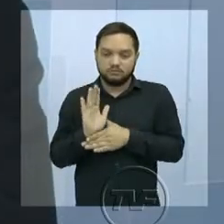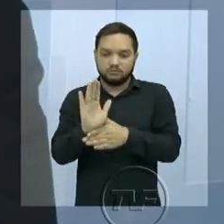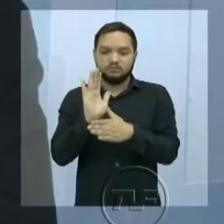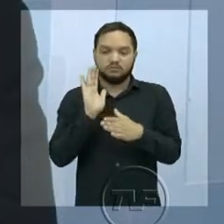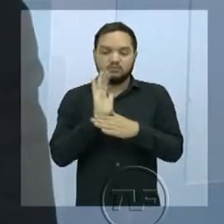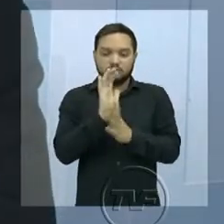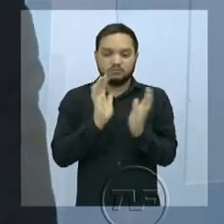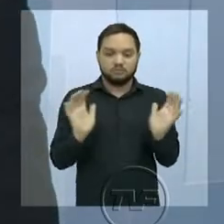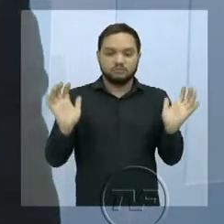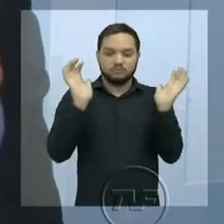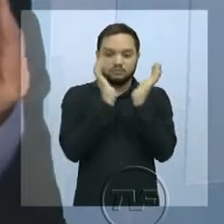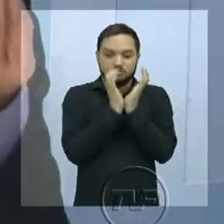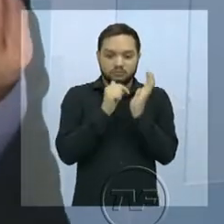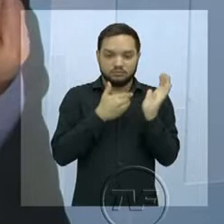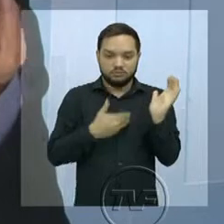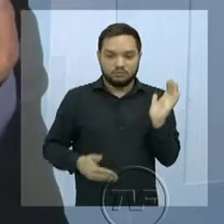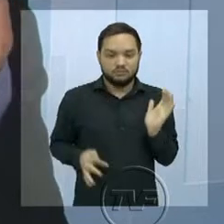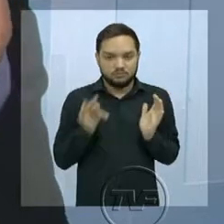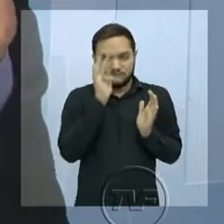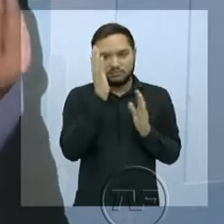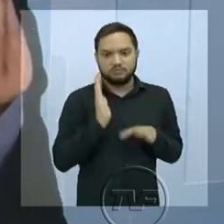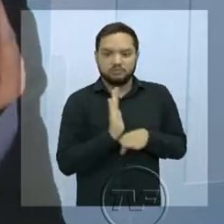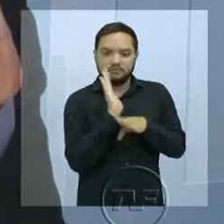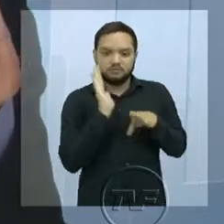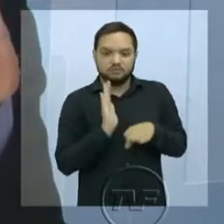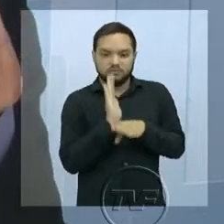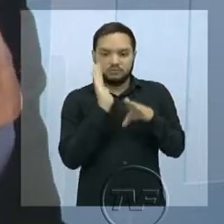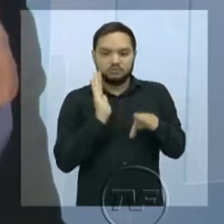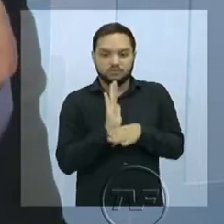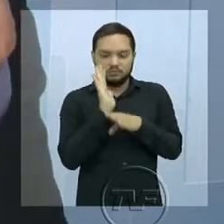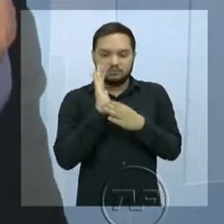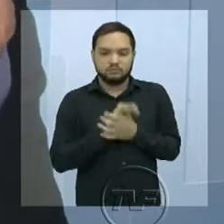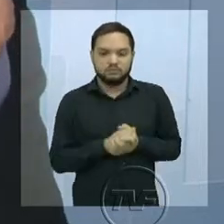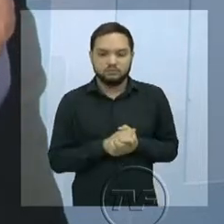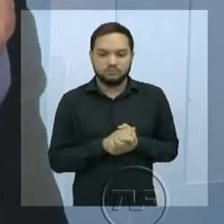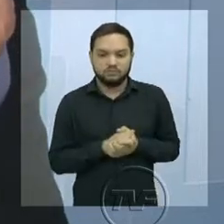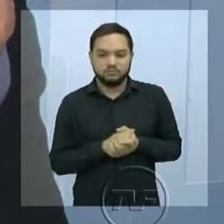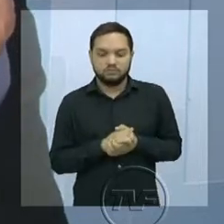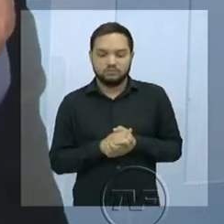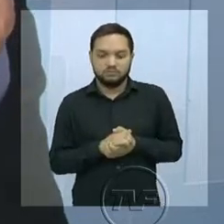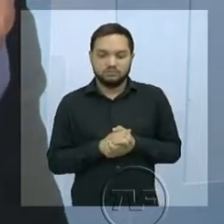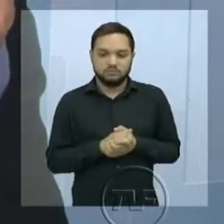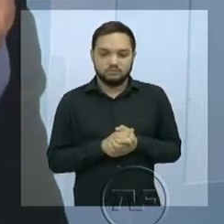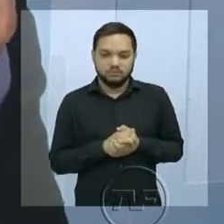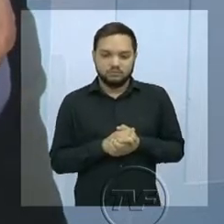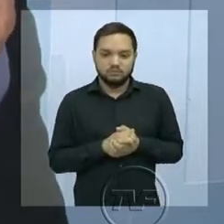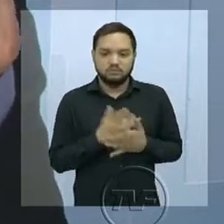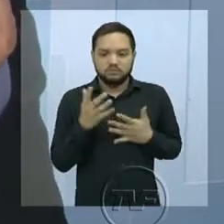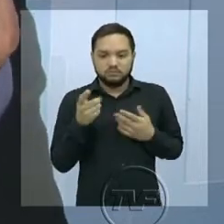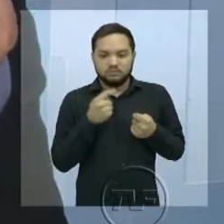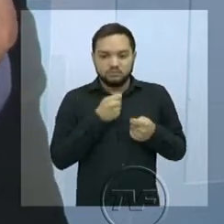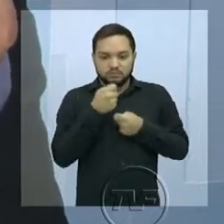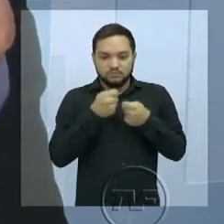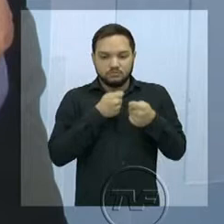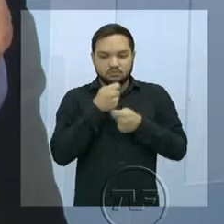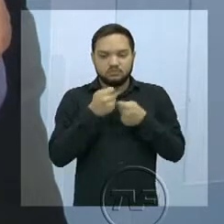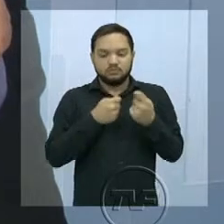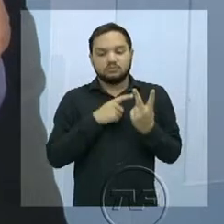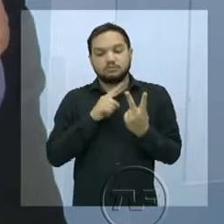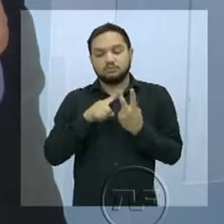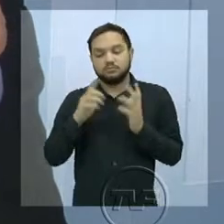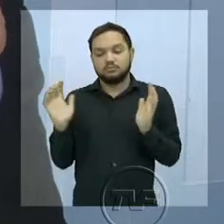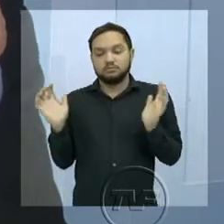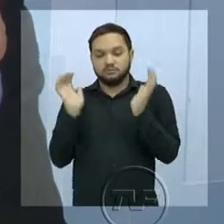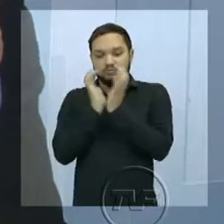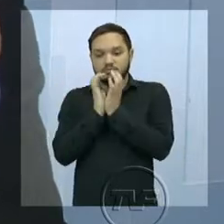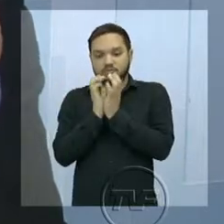atores principais. O governo federal, que quer a todo custo fazer uma economia gigantesca, e do outro